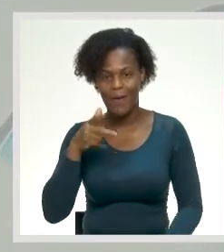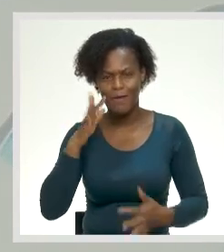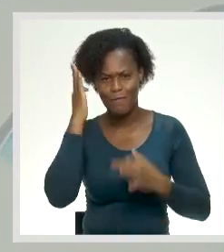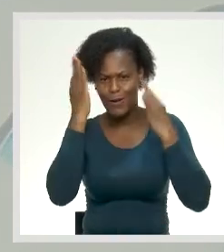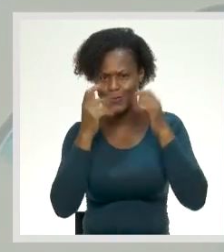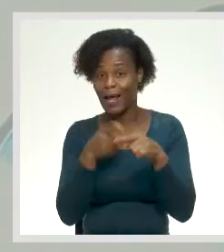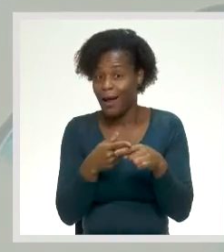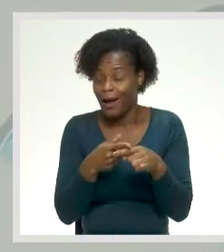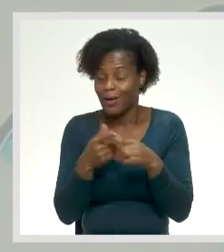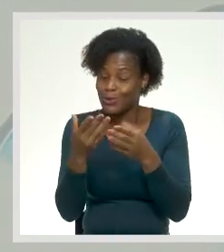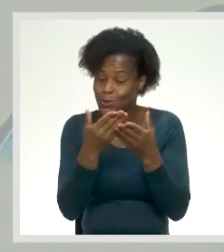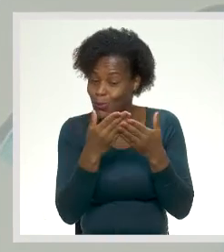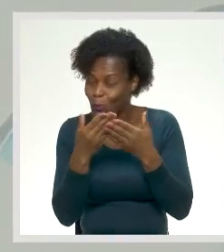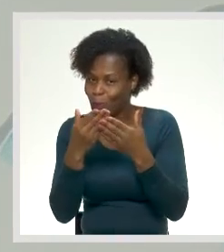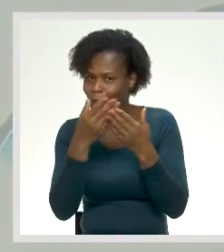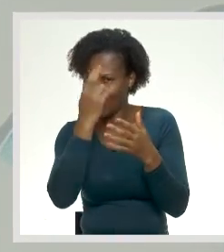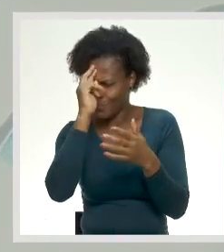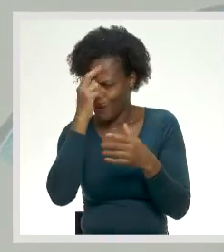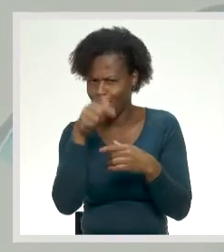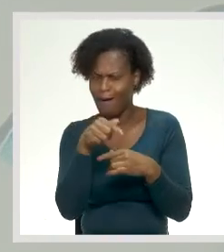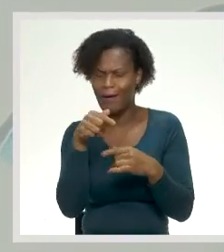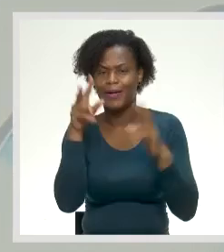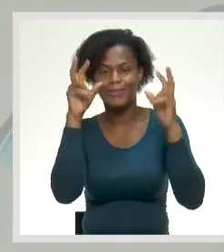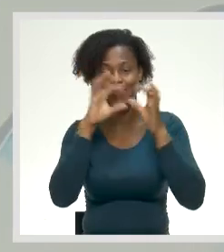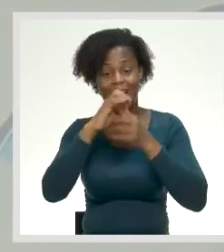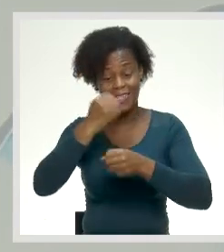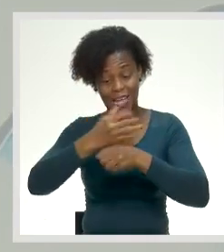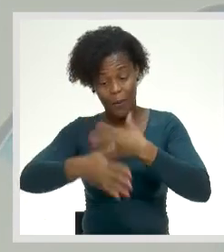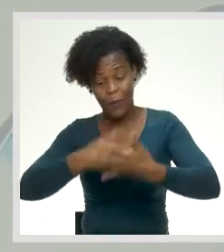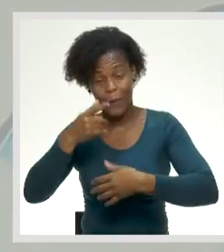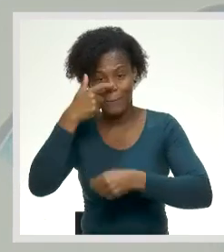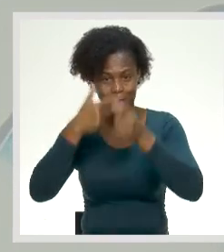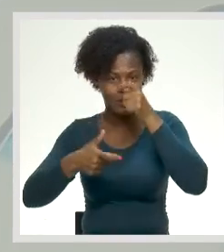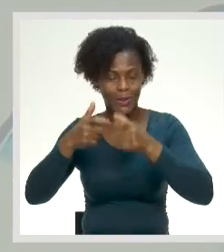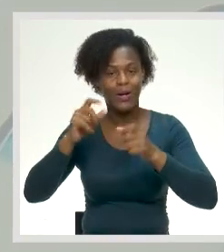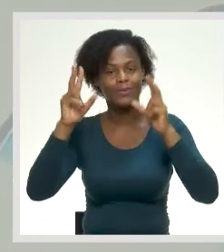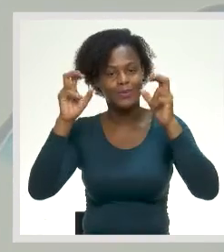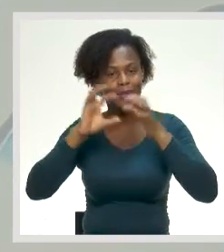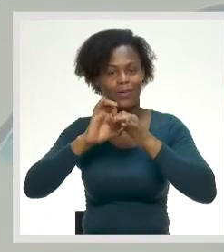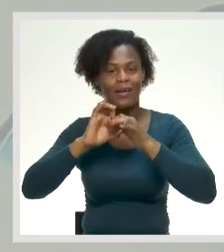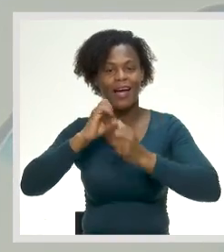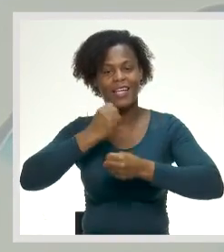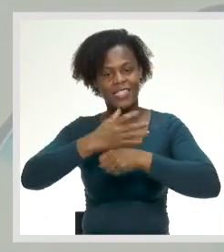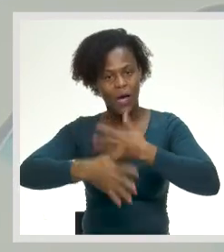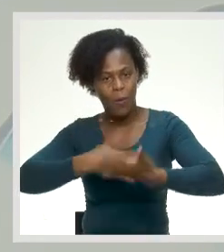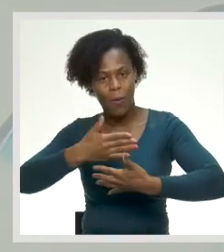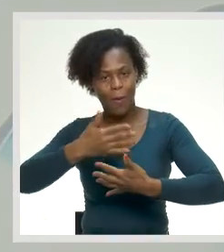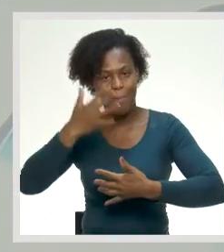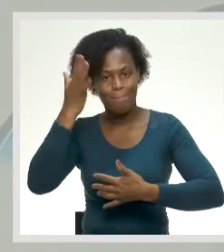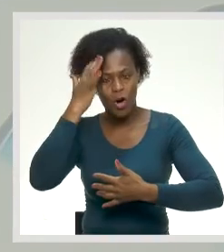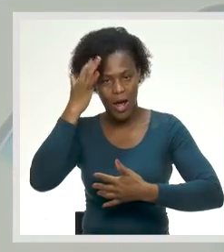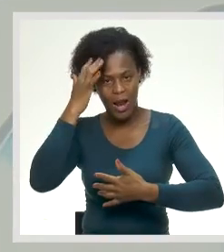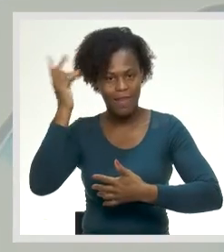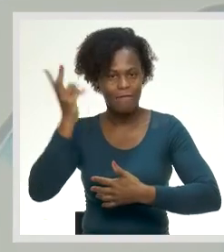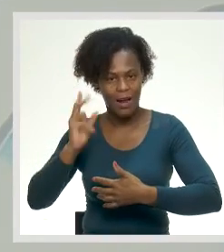muito interessante, debruçou muito sobre a questão da ação humana, mais concretamente sobre a ação